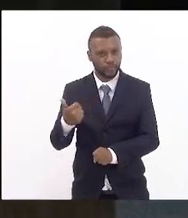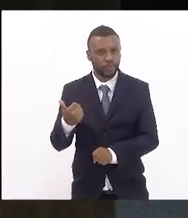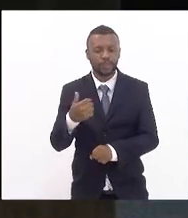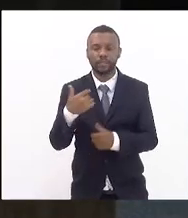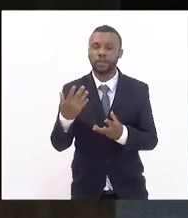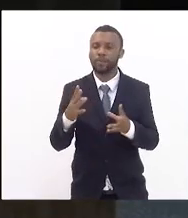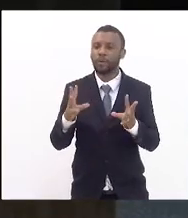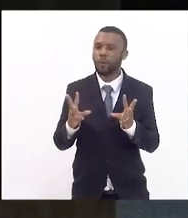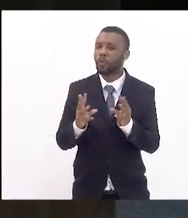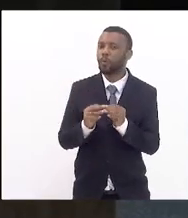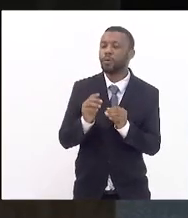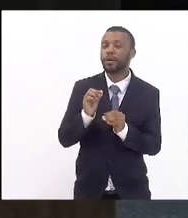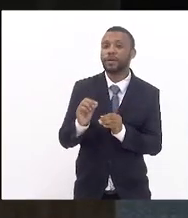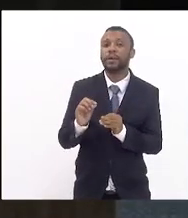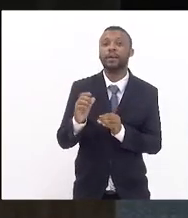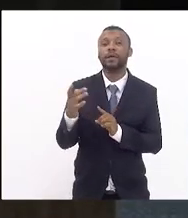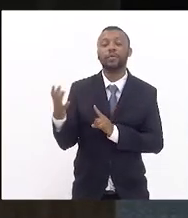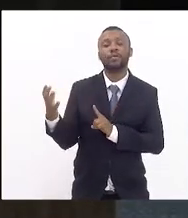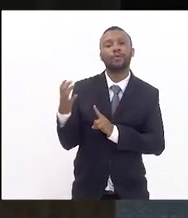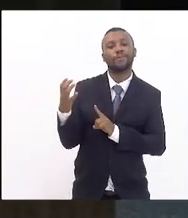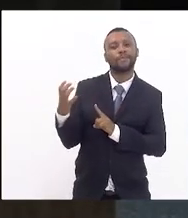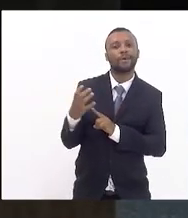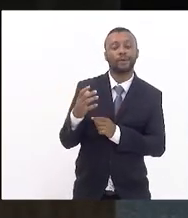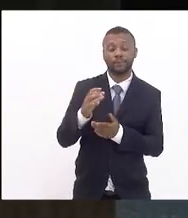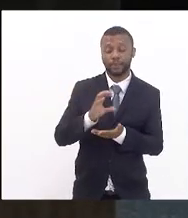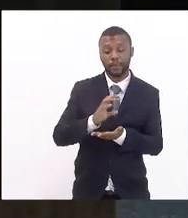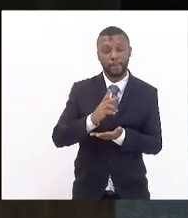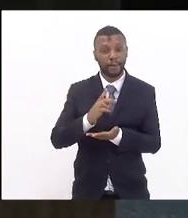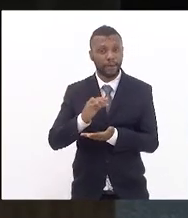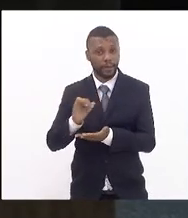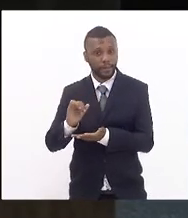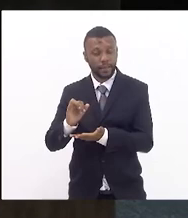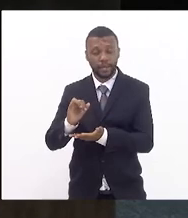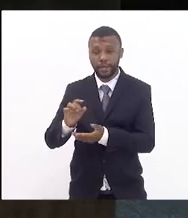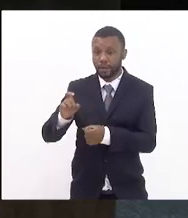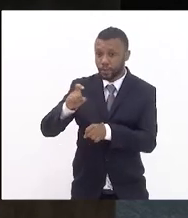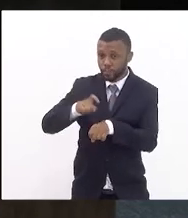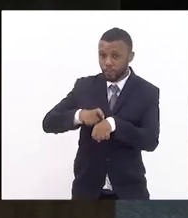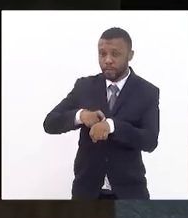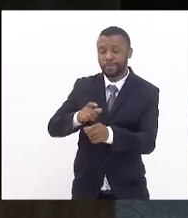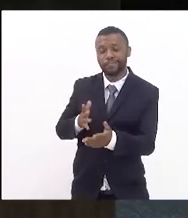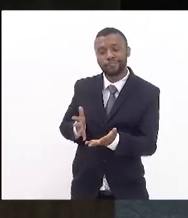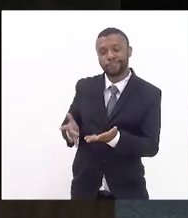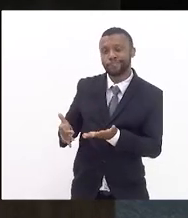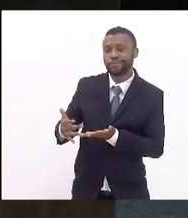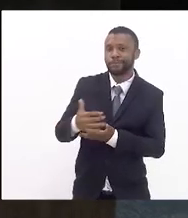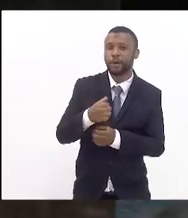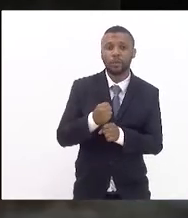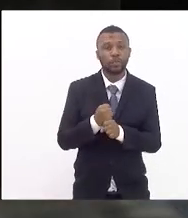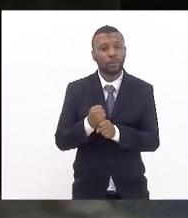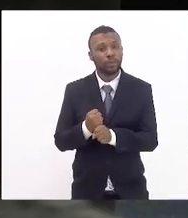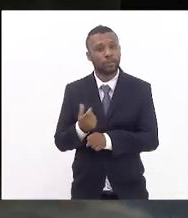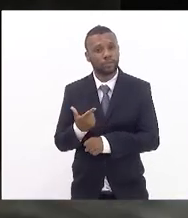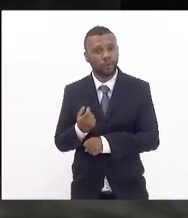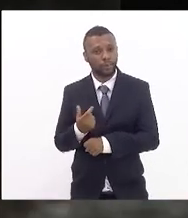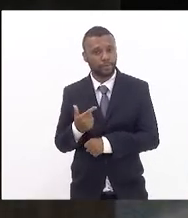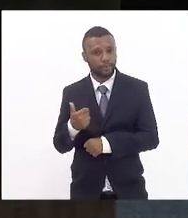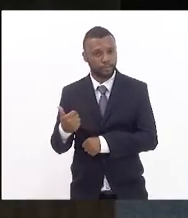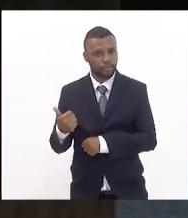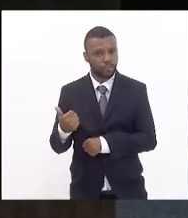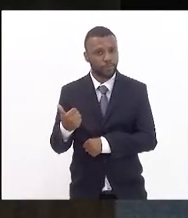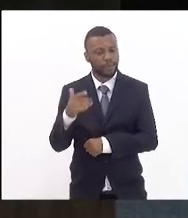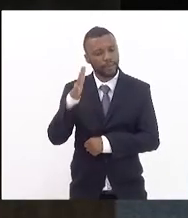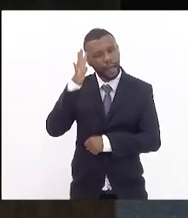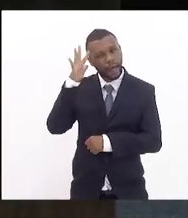concluí que o efeito CPI na arrecadação de 2021, na